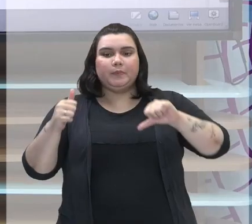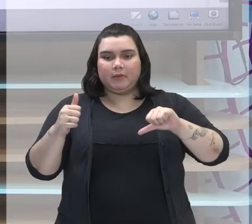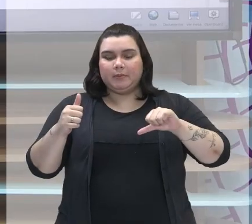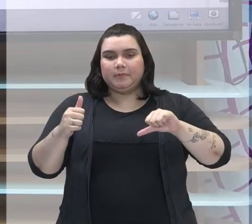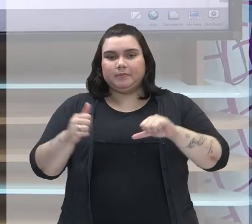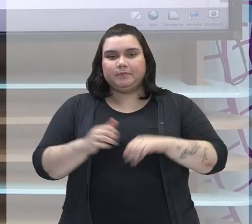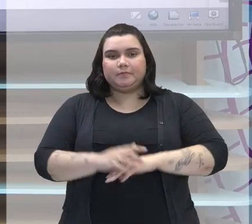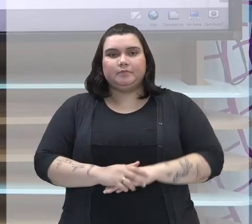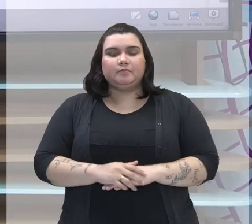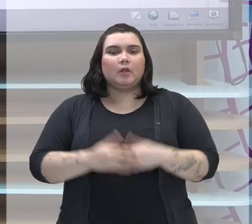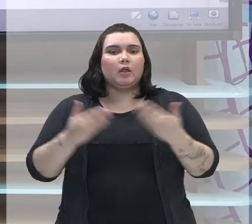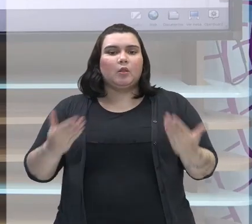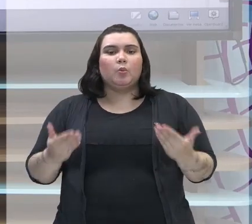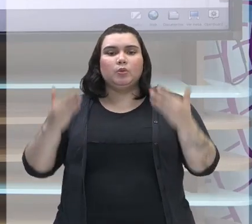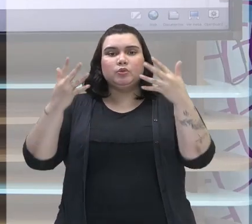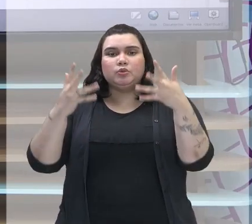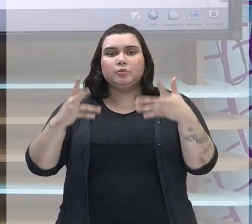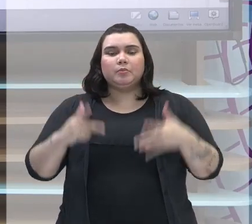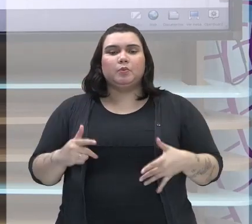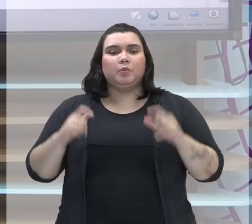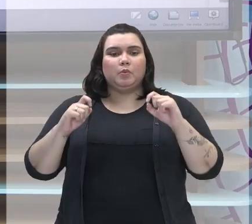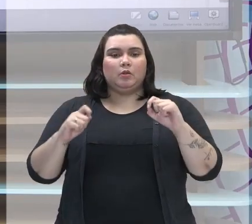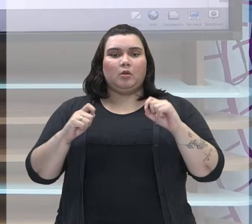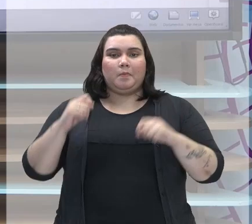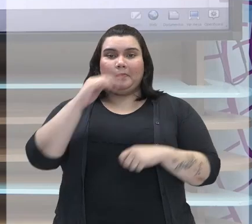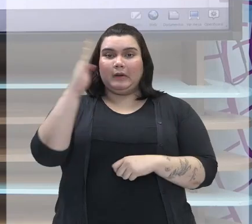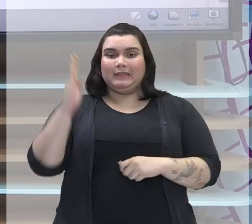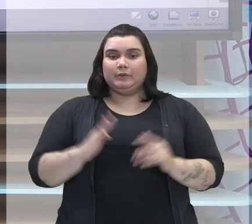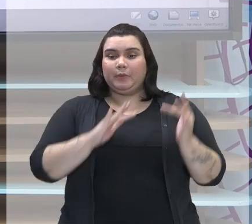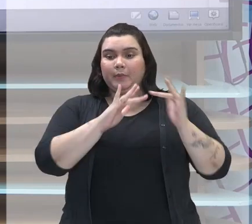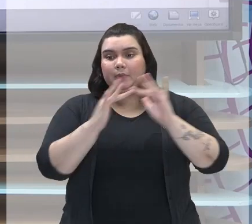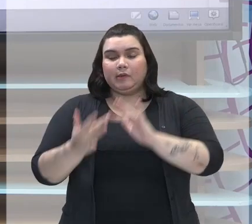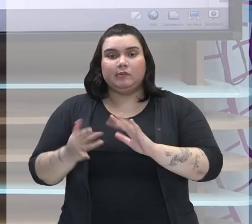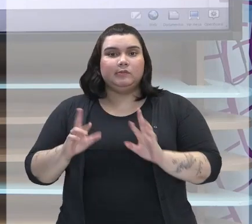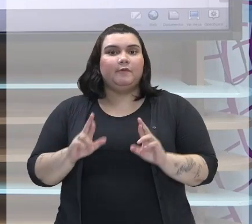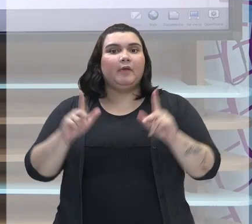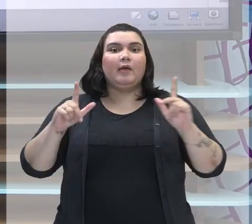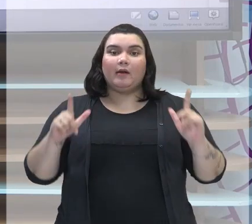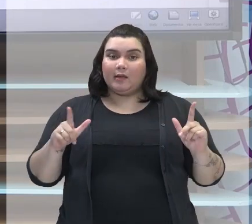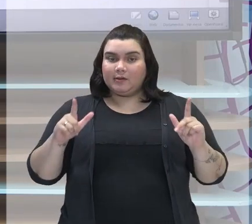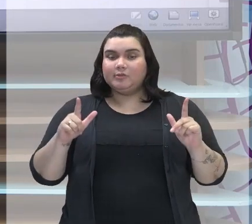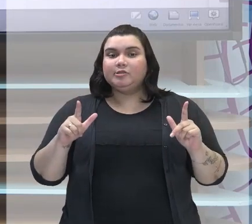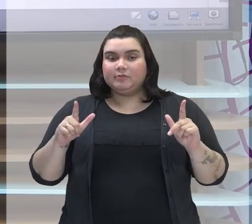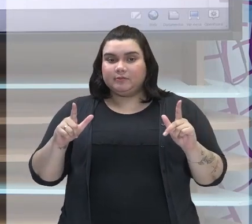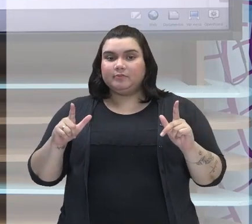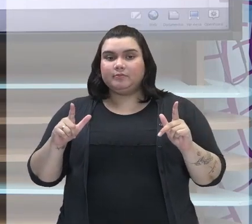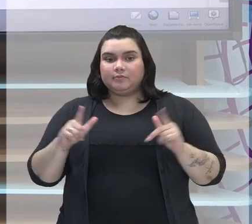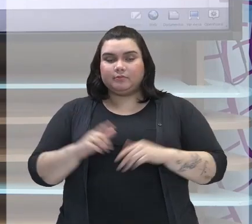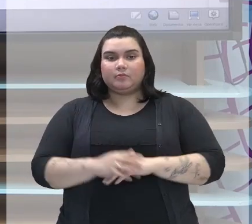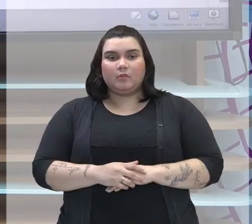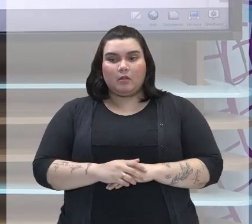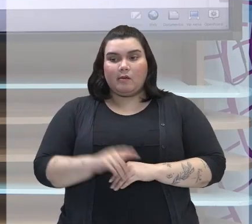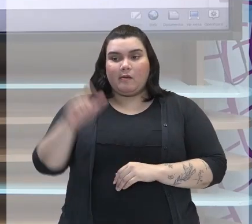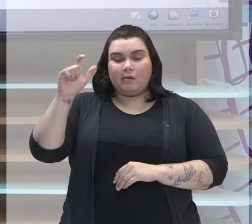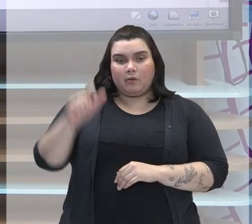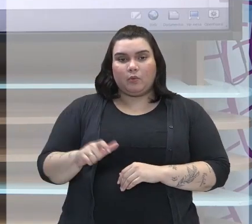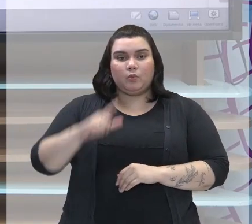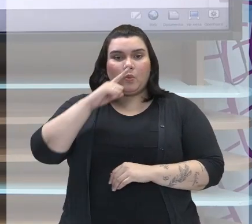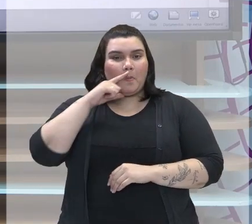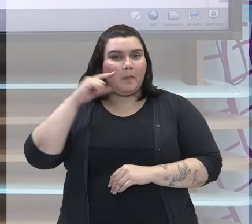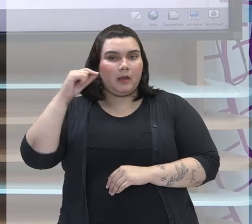brasileiro completamente diferente e novo. Dom Pedro I,